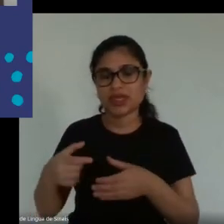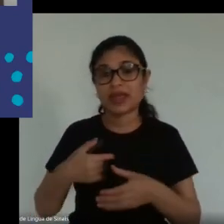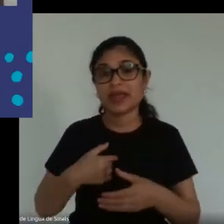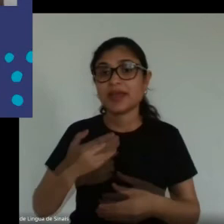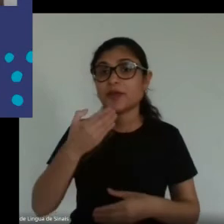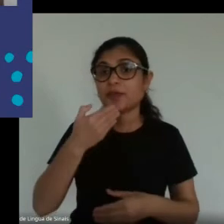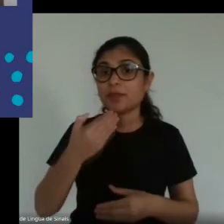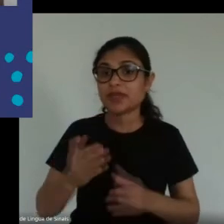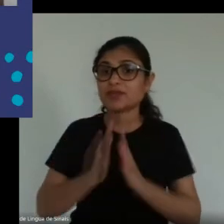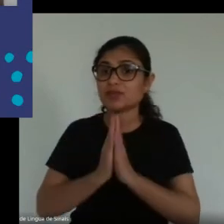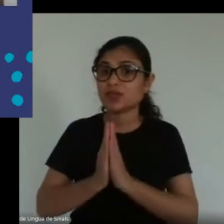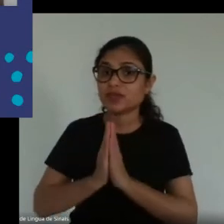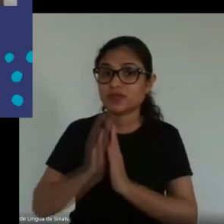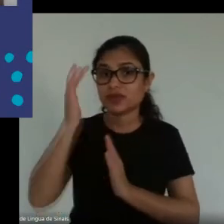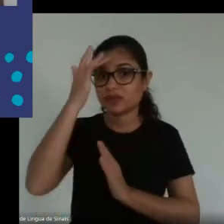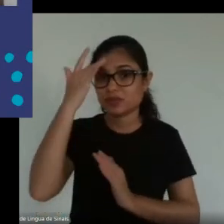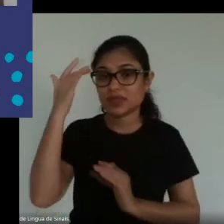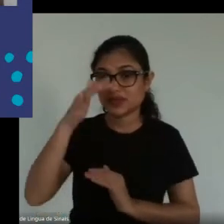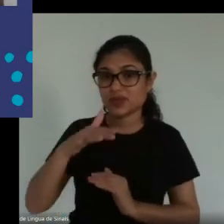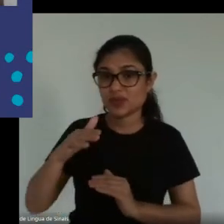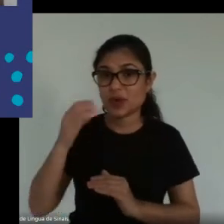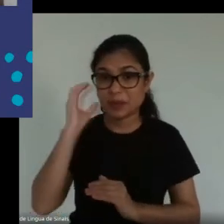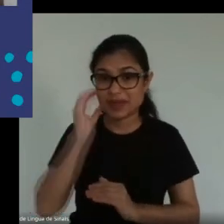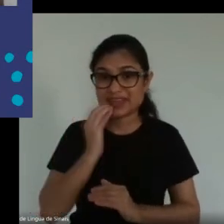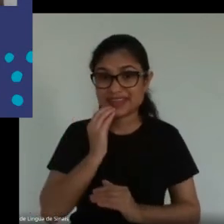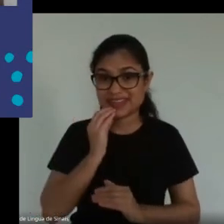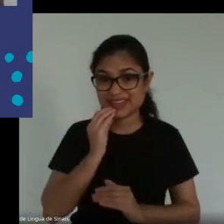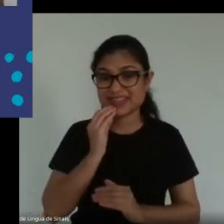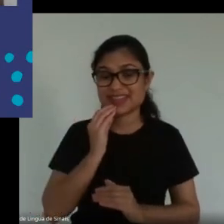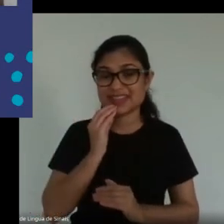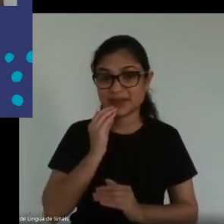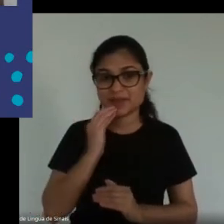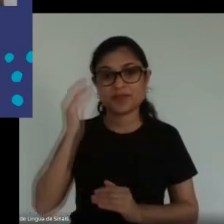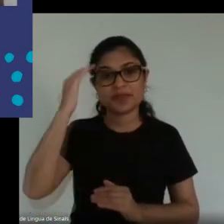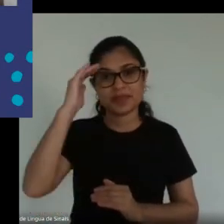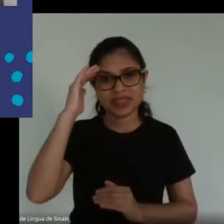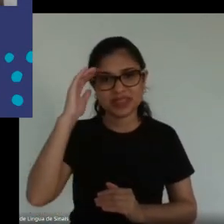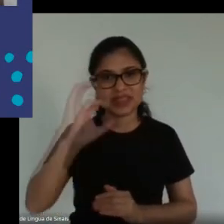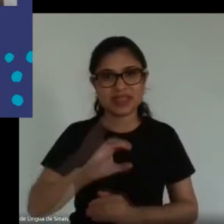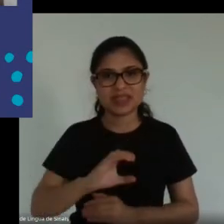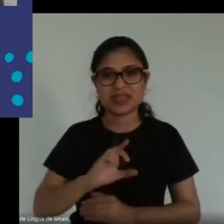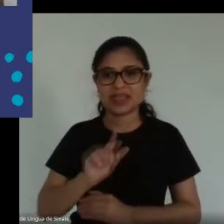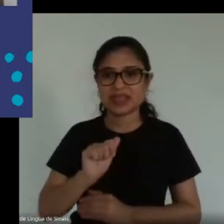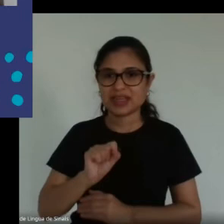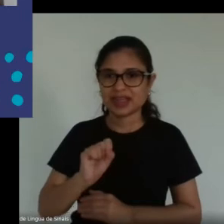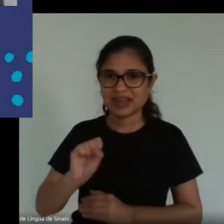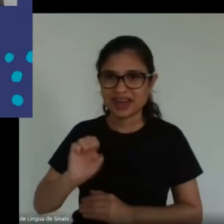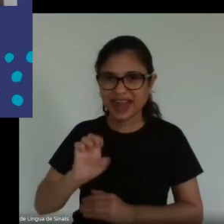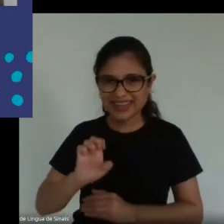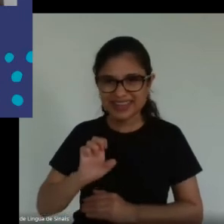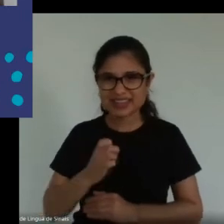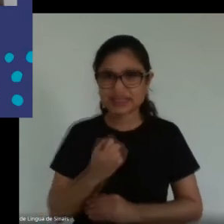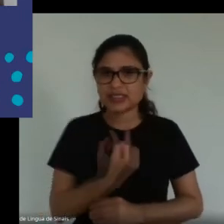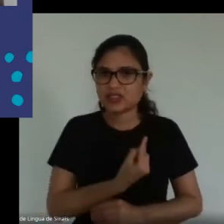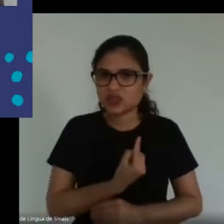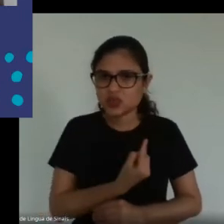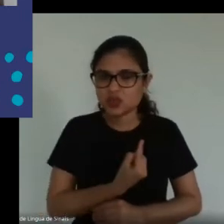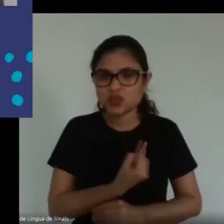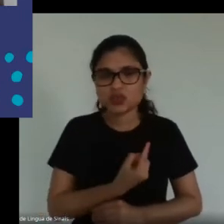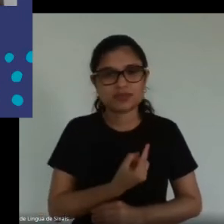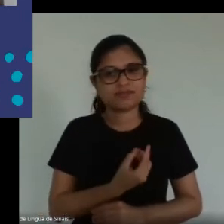povo marxista que estava aí no grupo, de entender que classe não existe em abstrato,